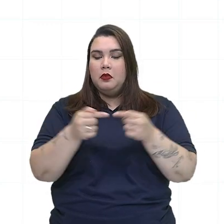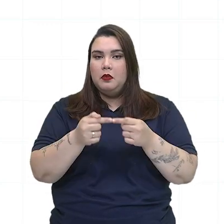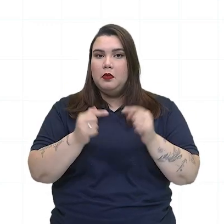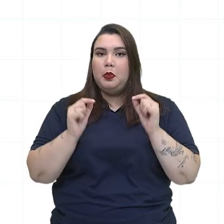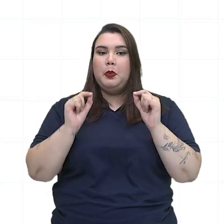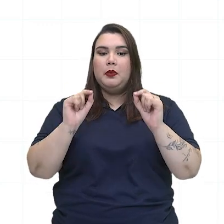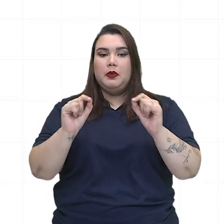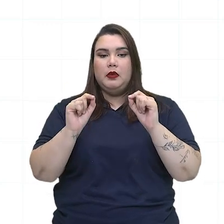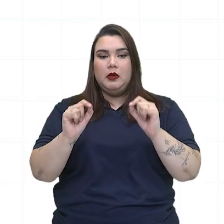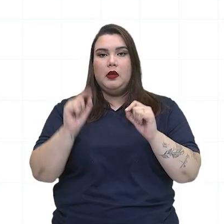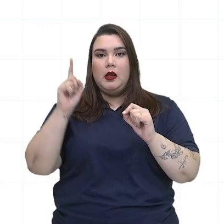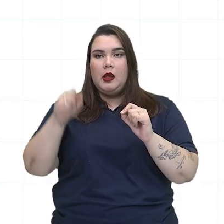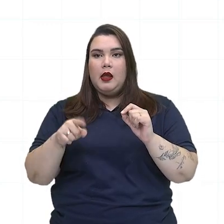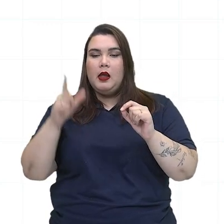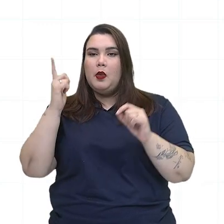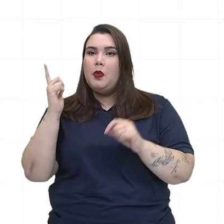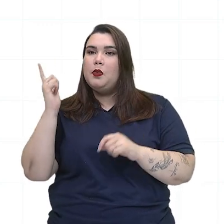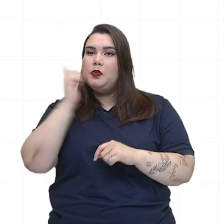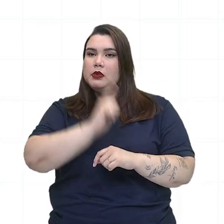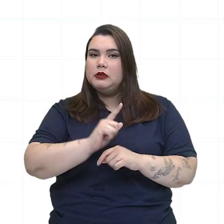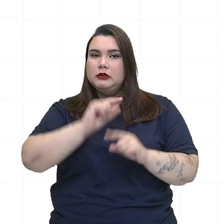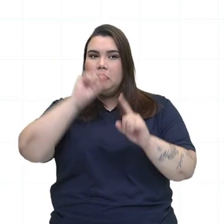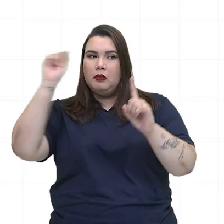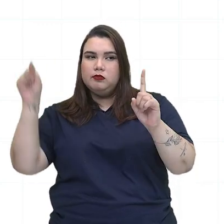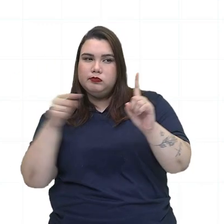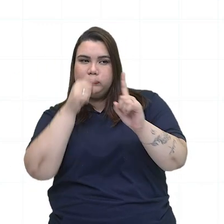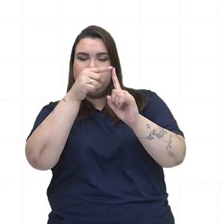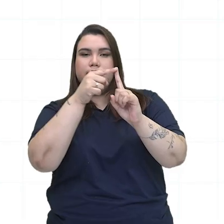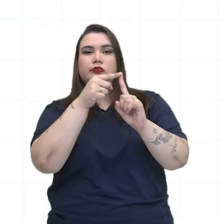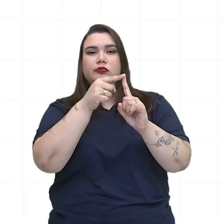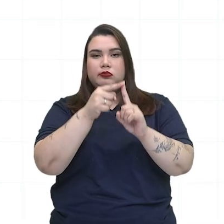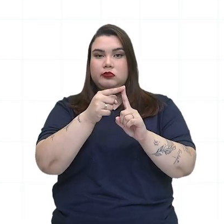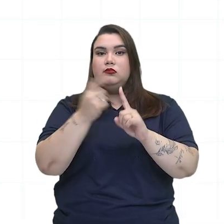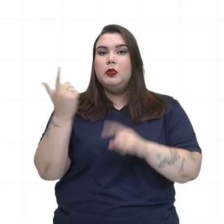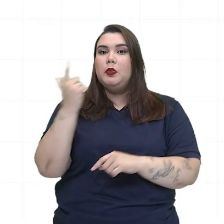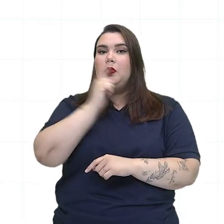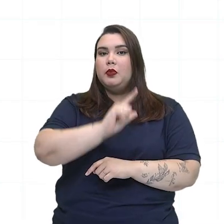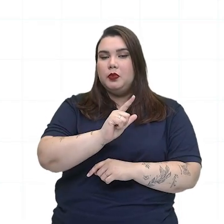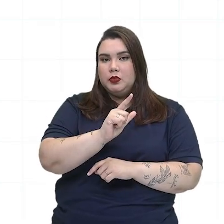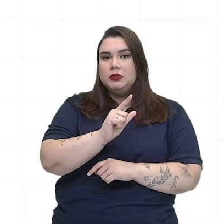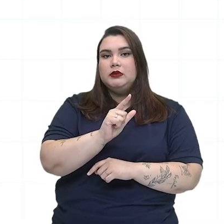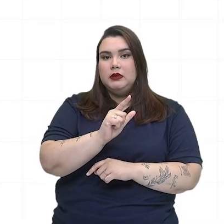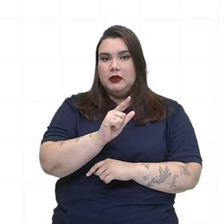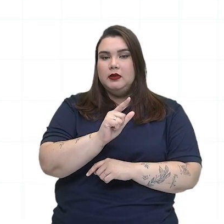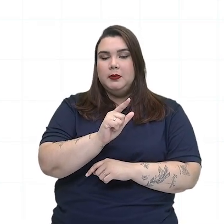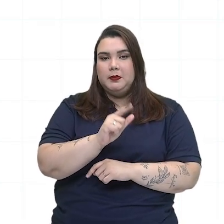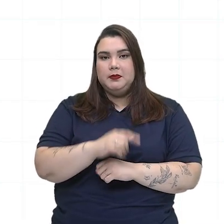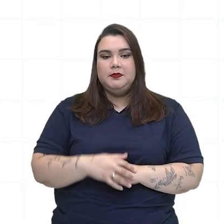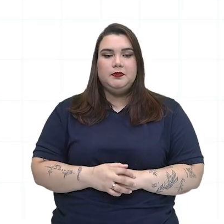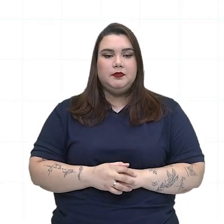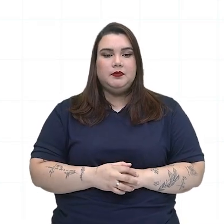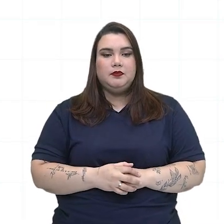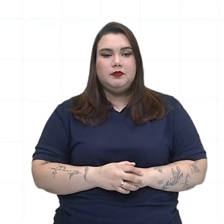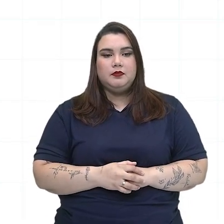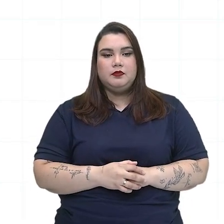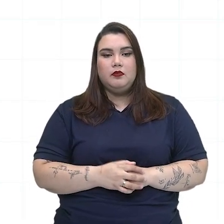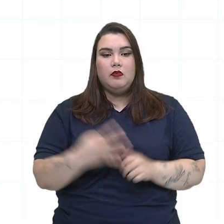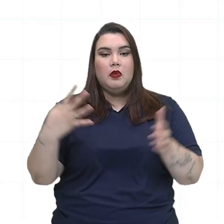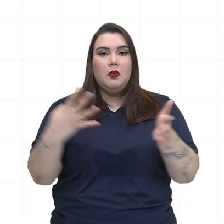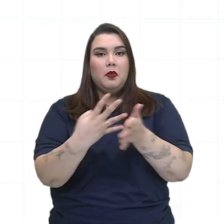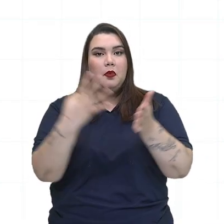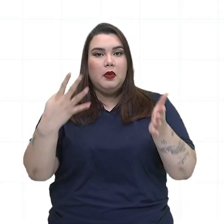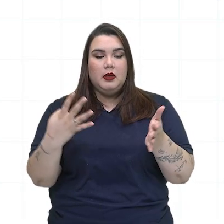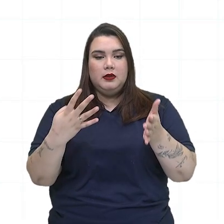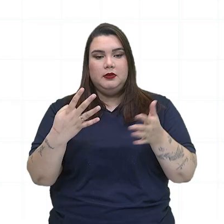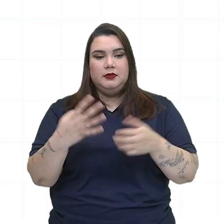é acertar o alvo, é acertar o objeto, tá bom? Outra característica, o jogo